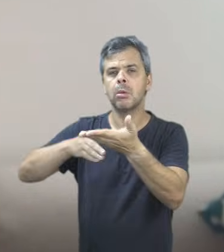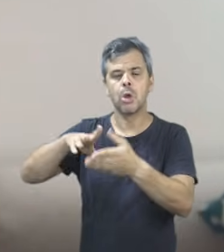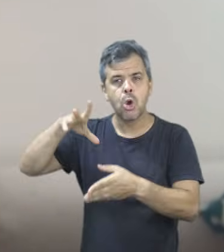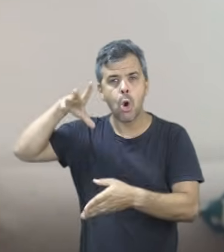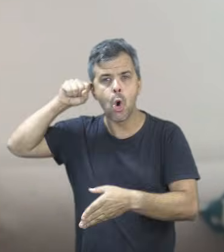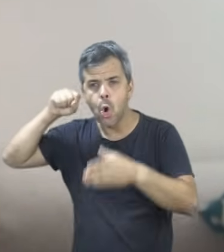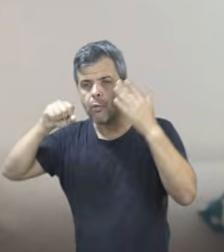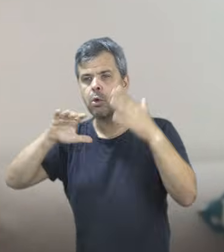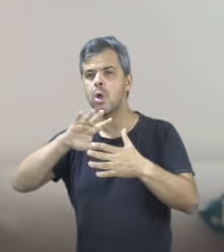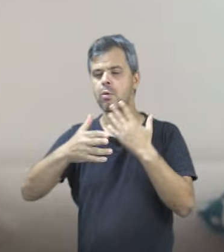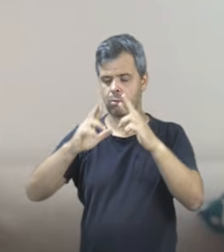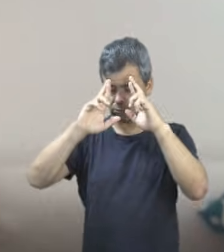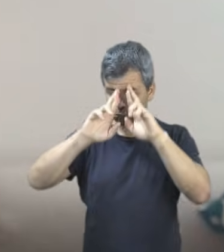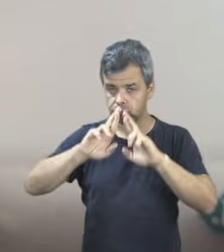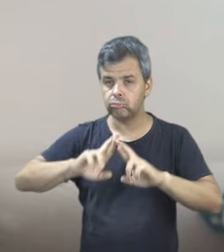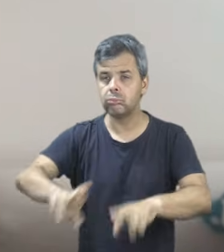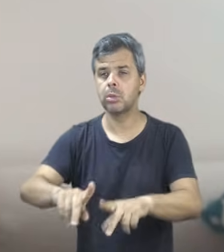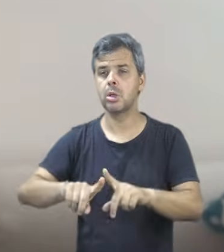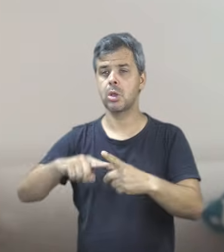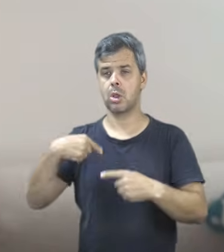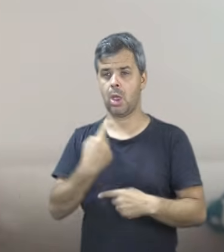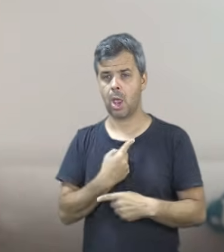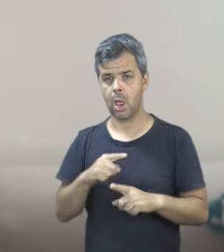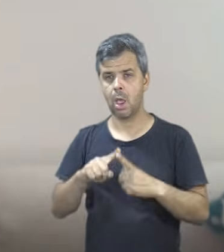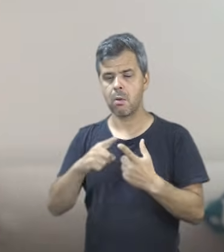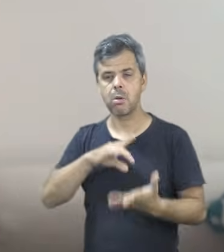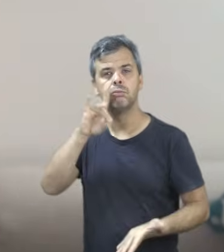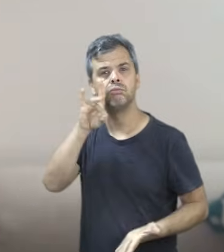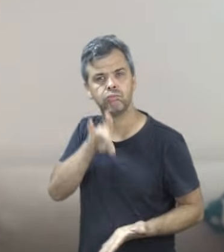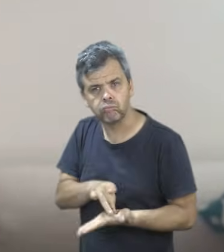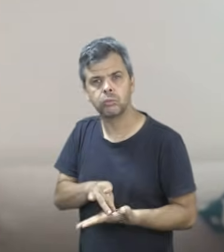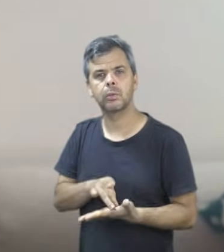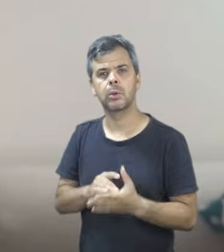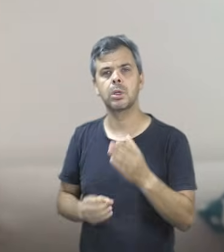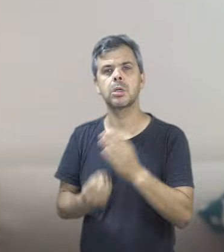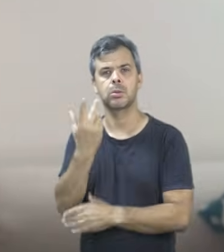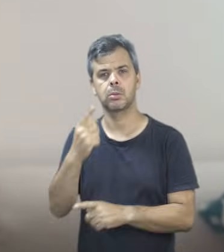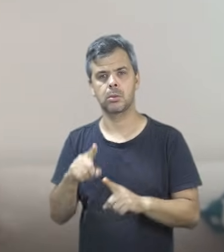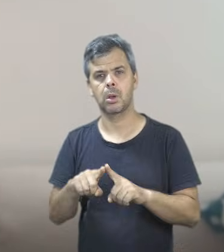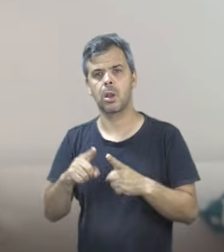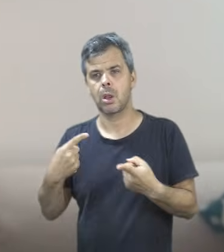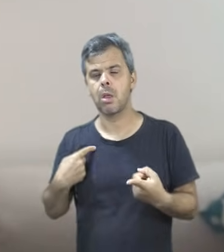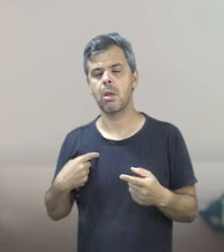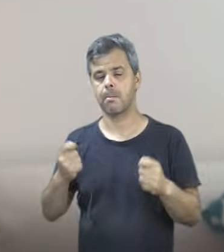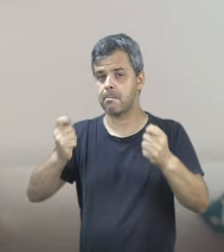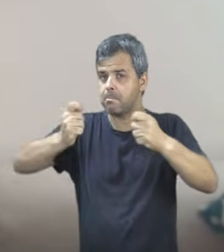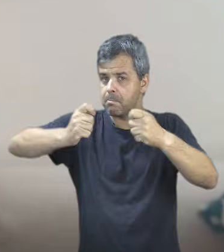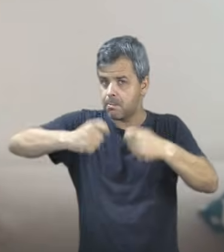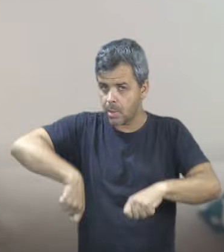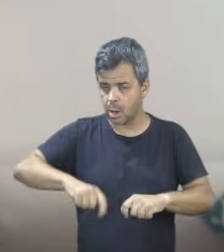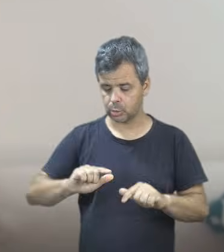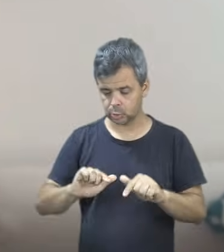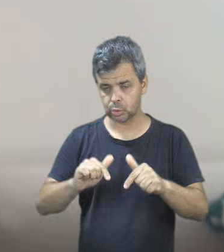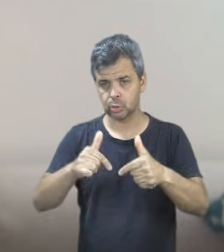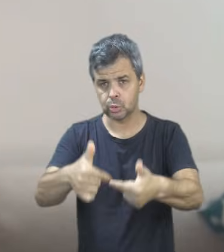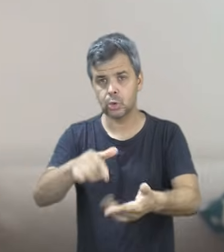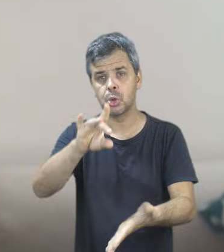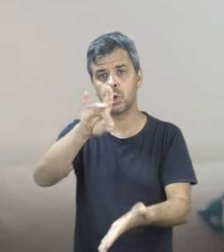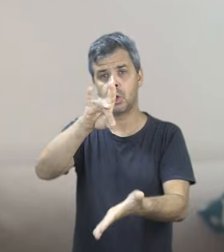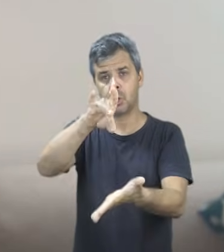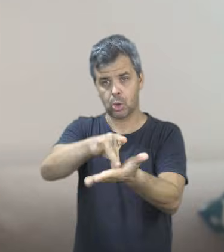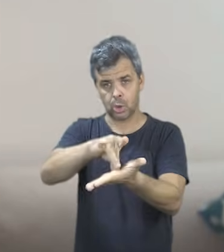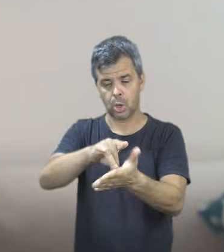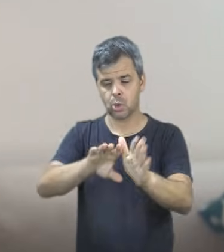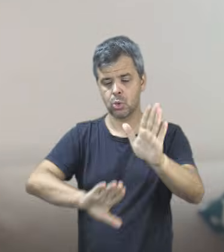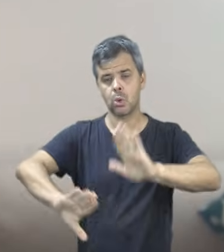ouvidas, sejam respeitadas, para que medidas efetivas sejam construídas para a possibilidade de enfrentamento real,